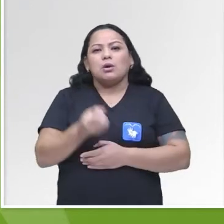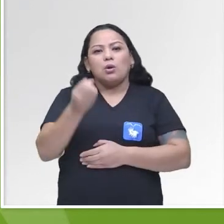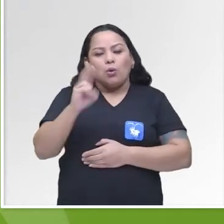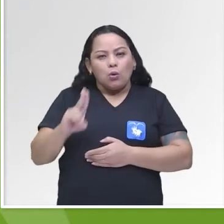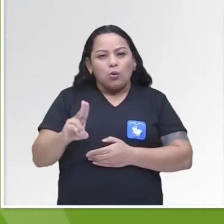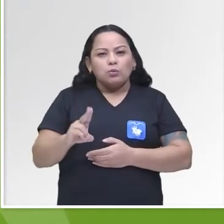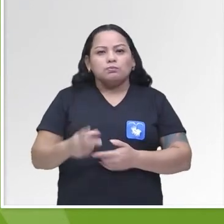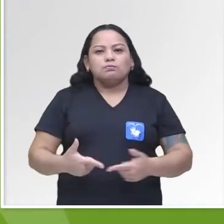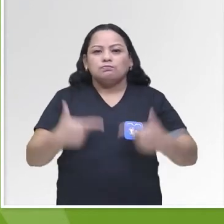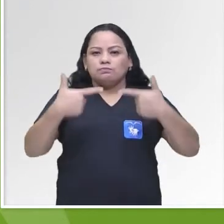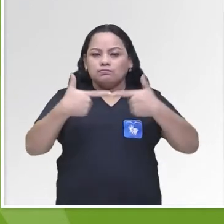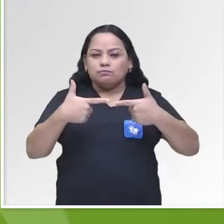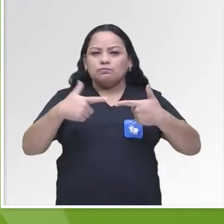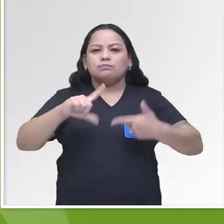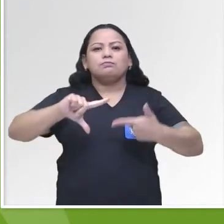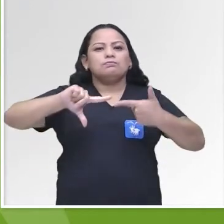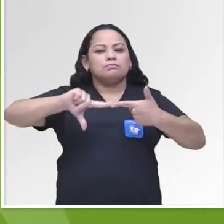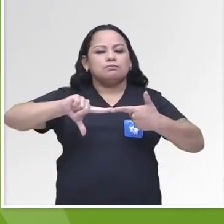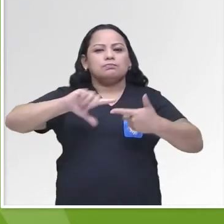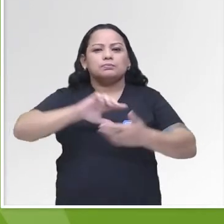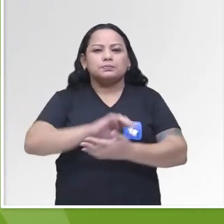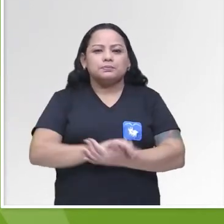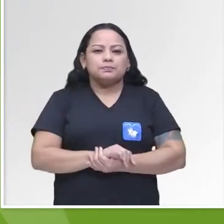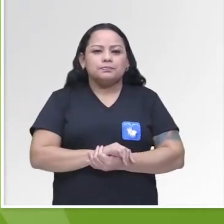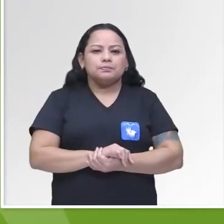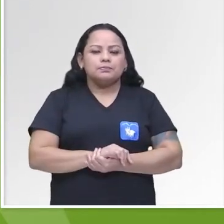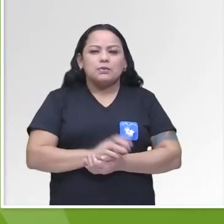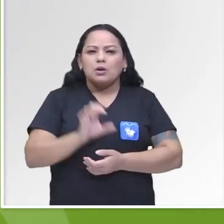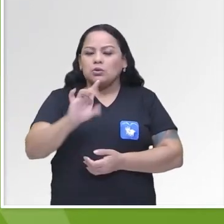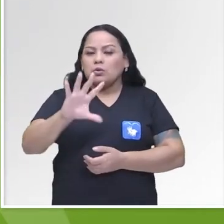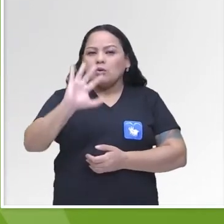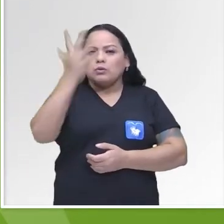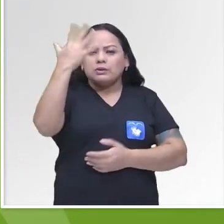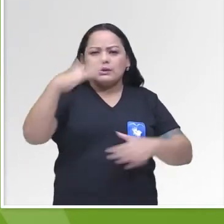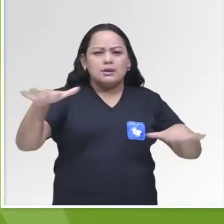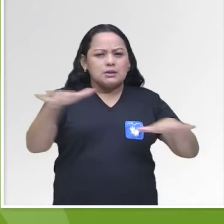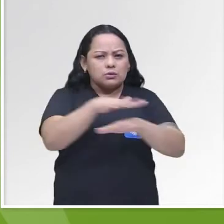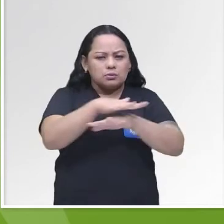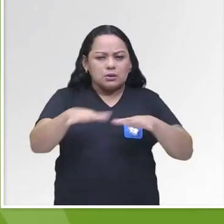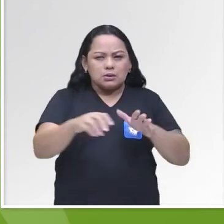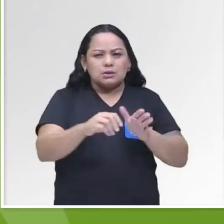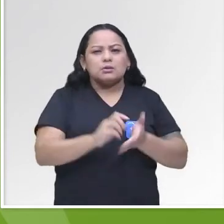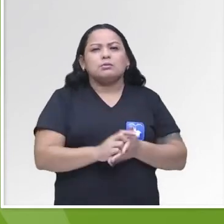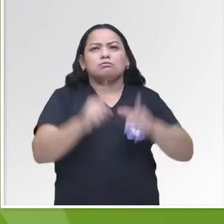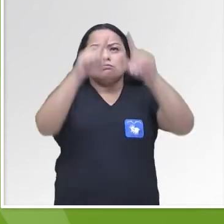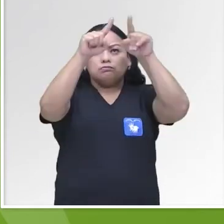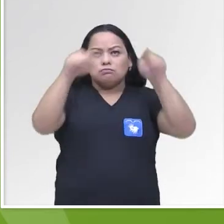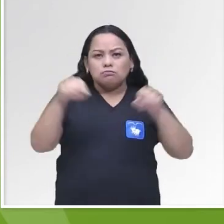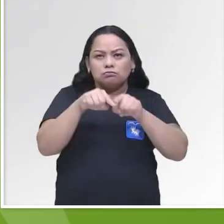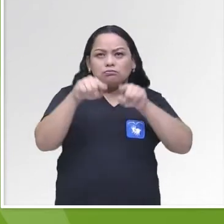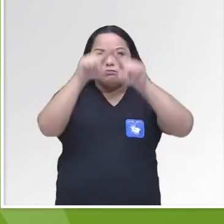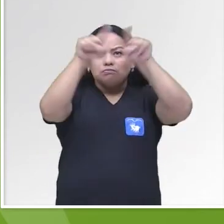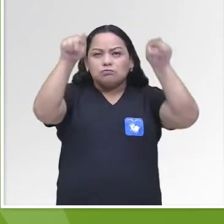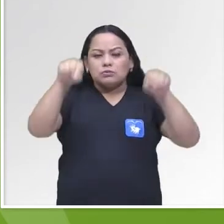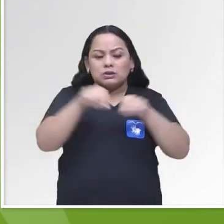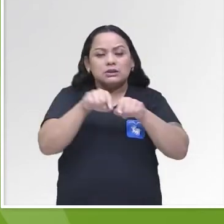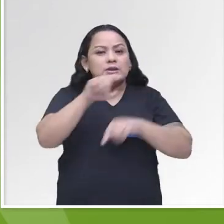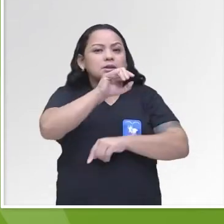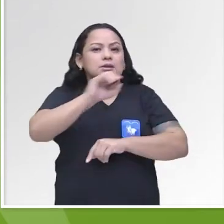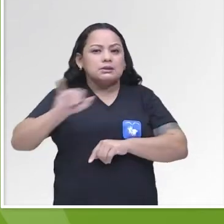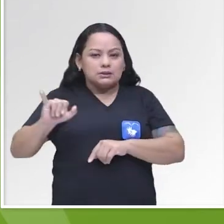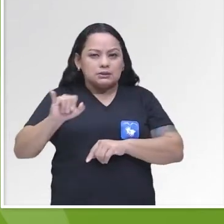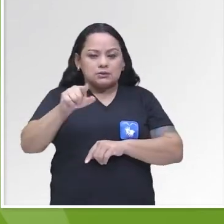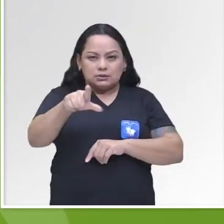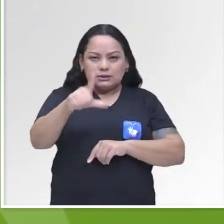trans. Então, gente, só vai ocorrer isomeria em compostos cíclicos se pelo menos